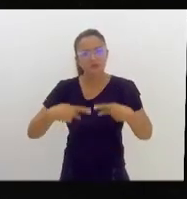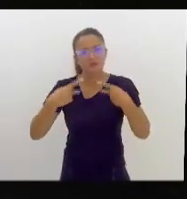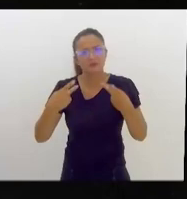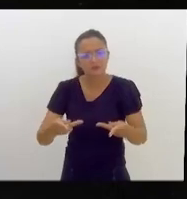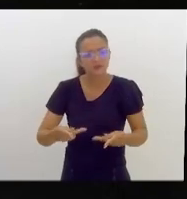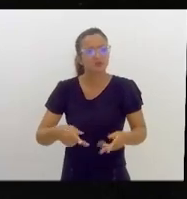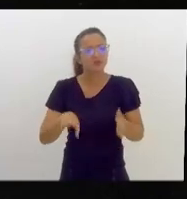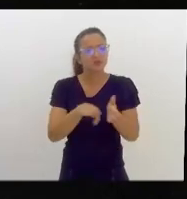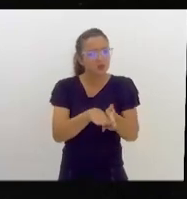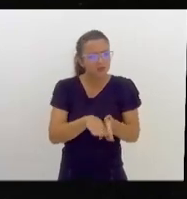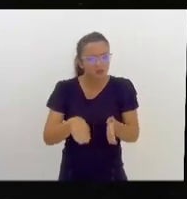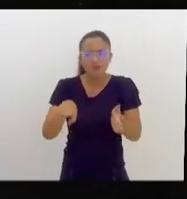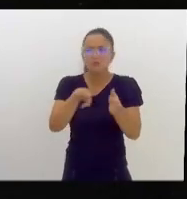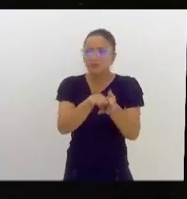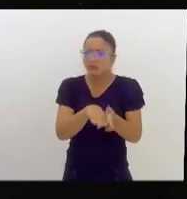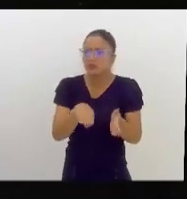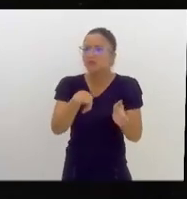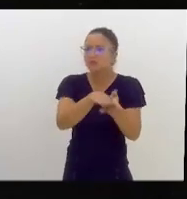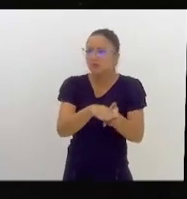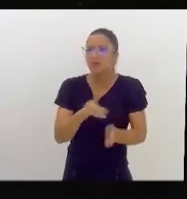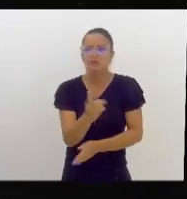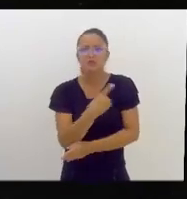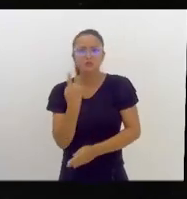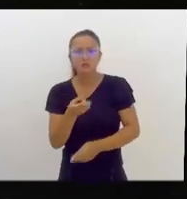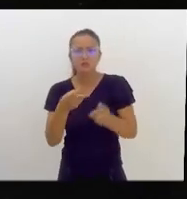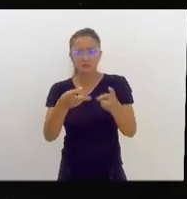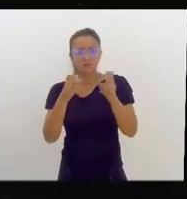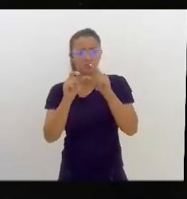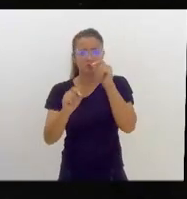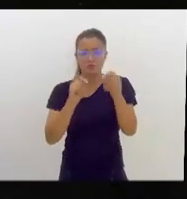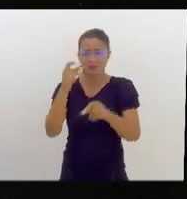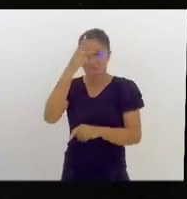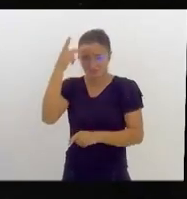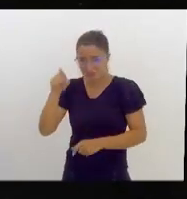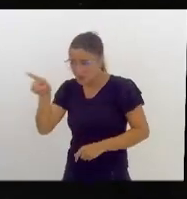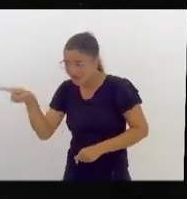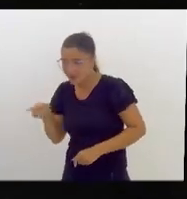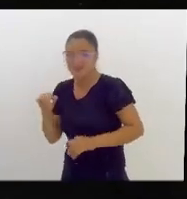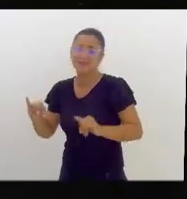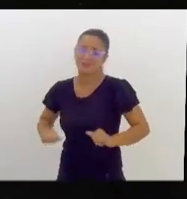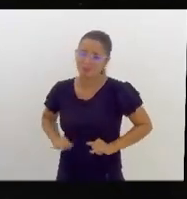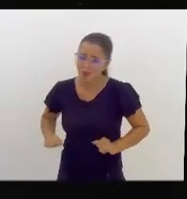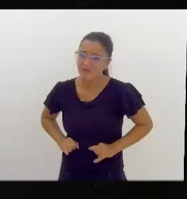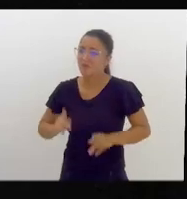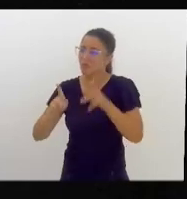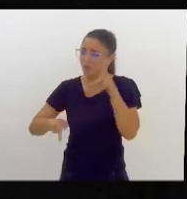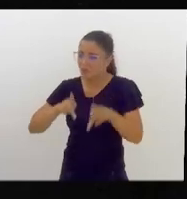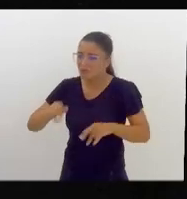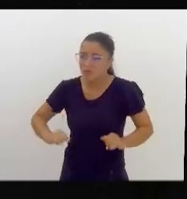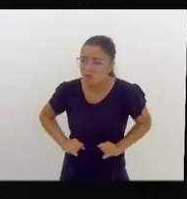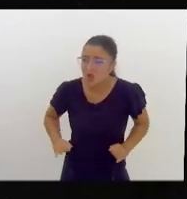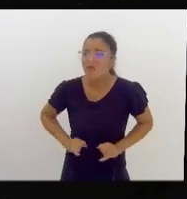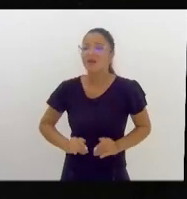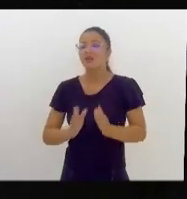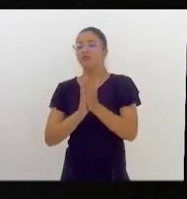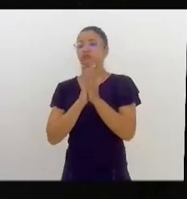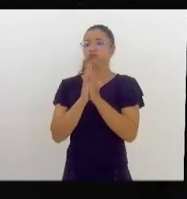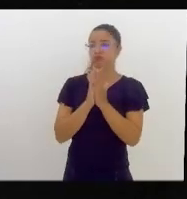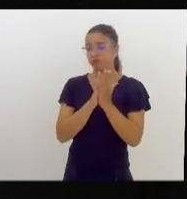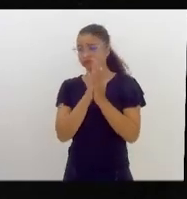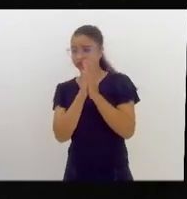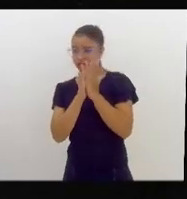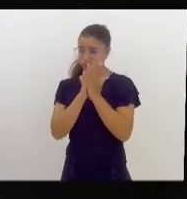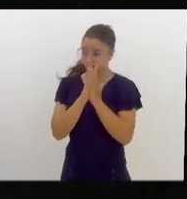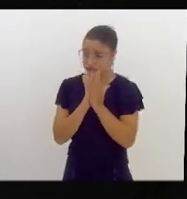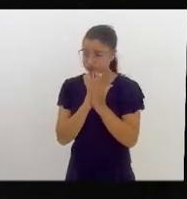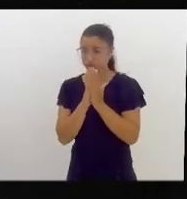diversos ramais. E verificamos que o passageiro é o mais prejudicado, que ele é transportado que sardinha em lata, ele nunca sabe o horário que a